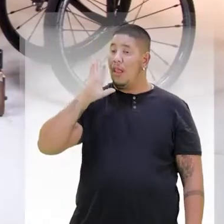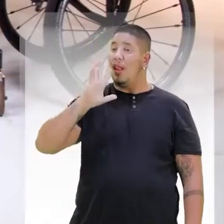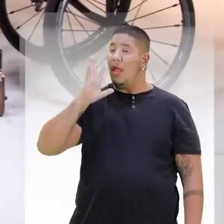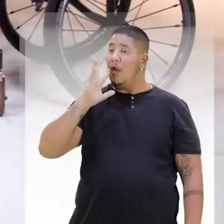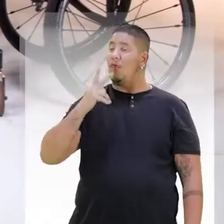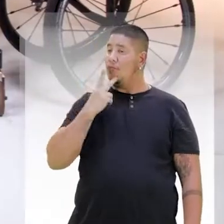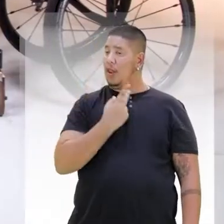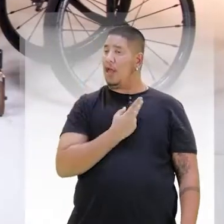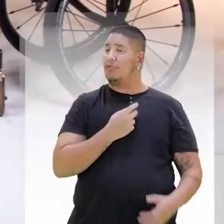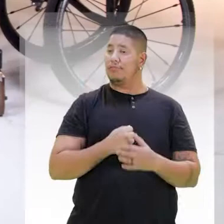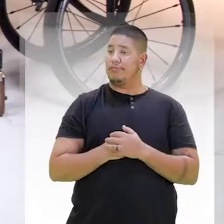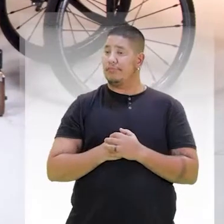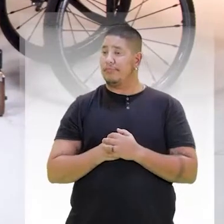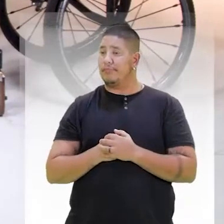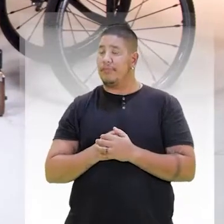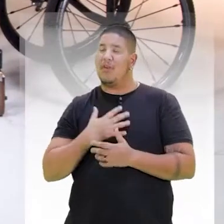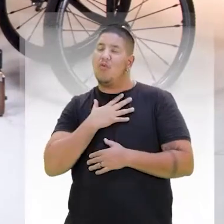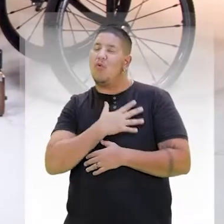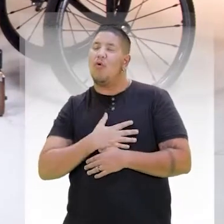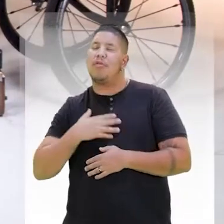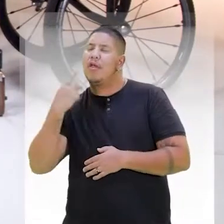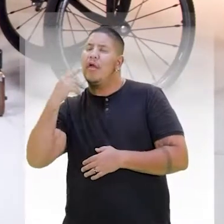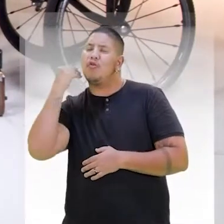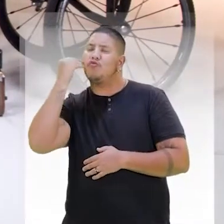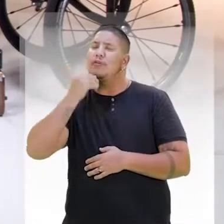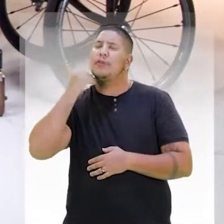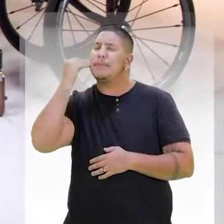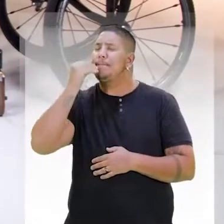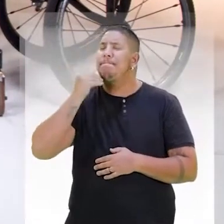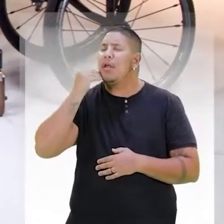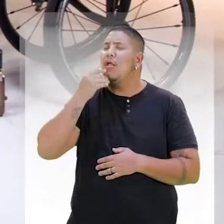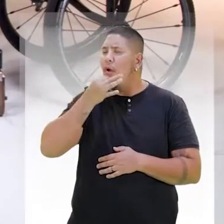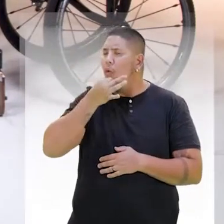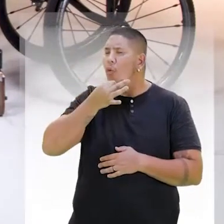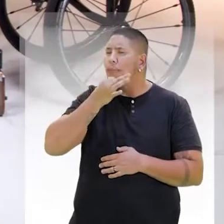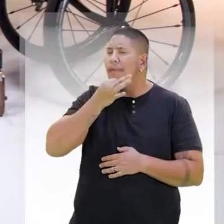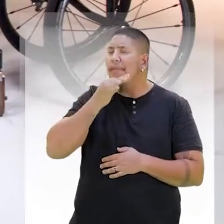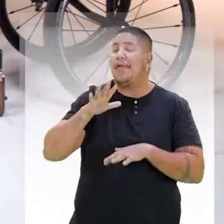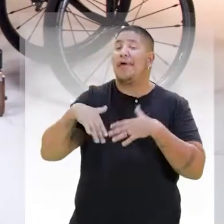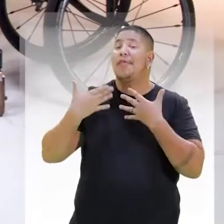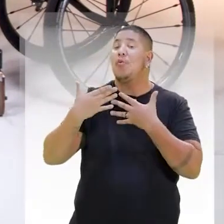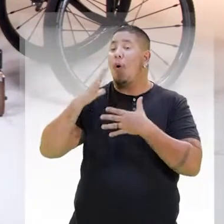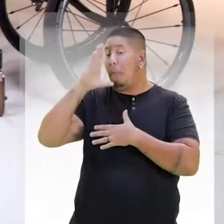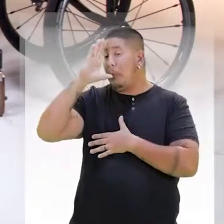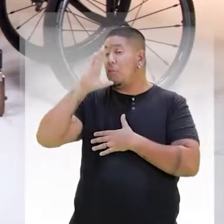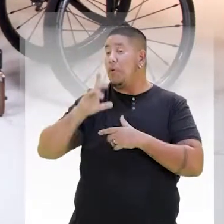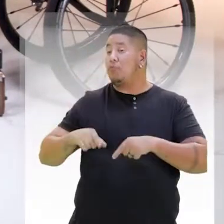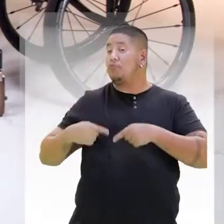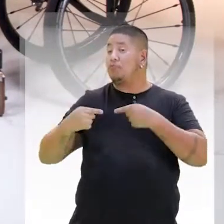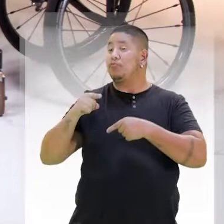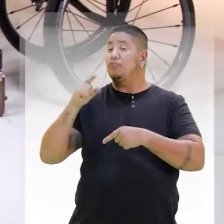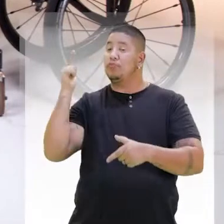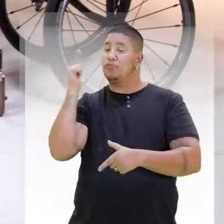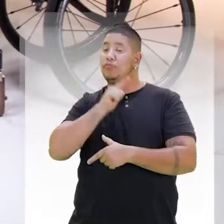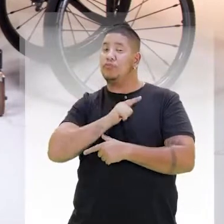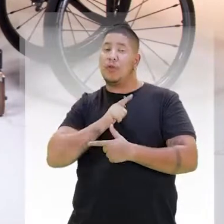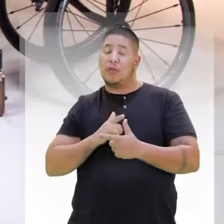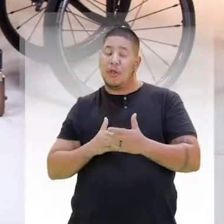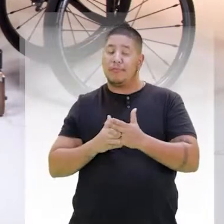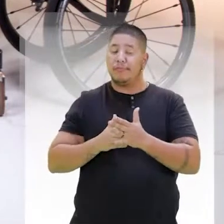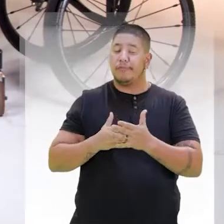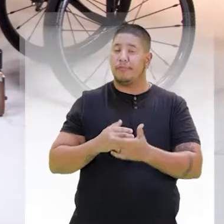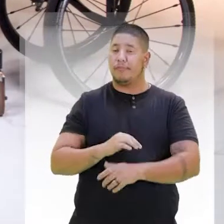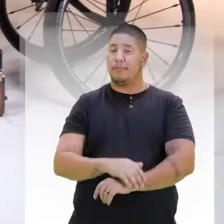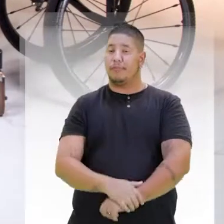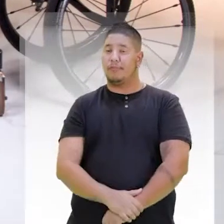desse ponto. E eu gostaria, assim, com a sua experiência, que você comentasse quais foram os principais desafios que você enfrentou quando você